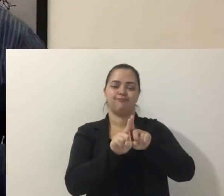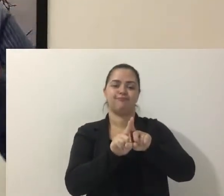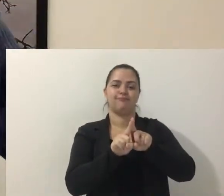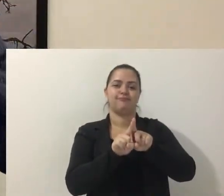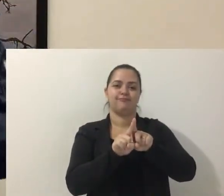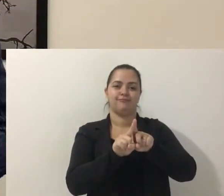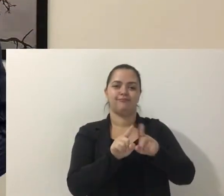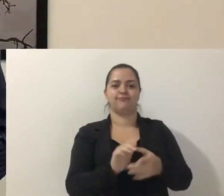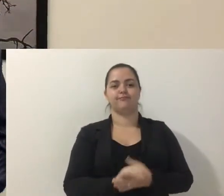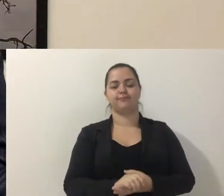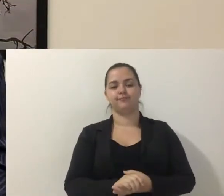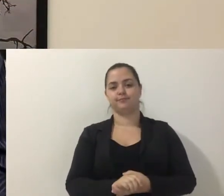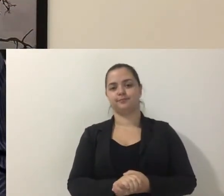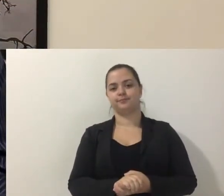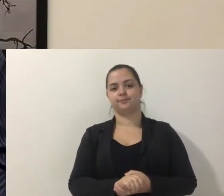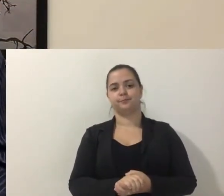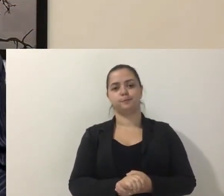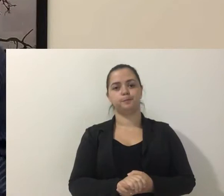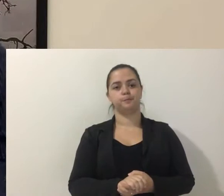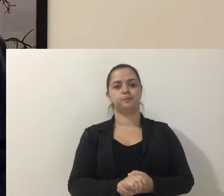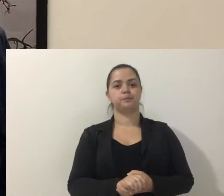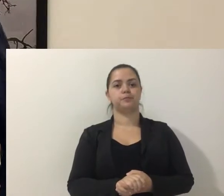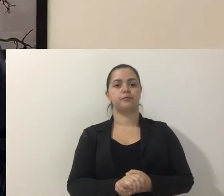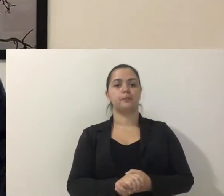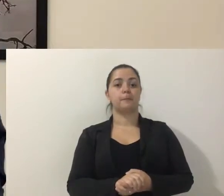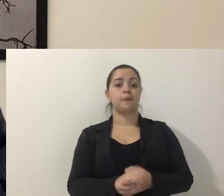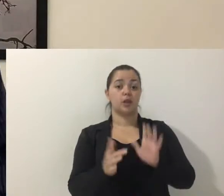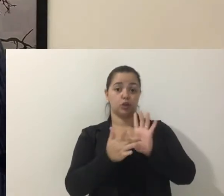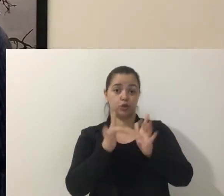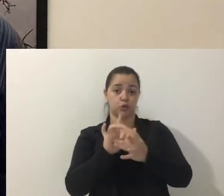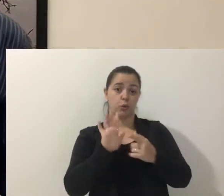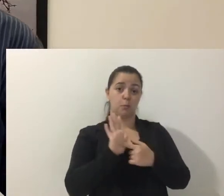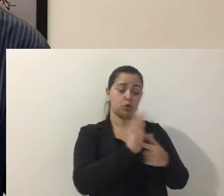familiares. Então, Jesus vai apresentar para eles a primeira característica. A segunda,